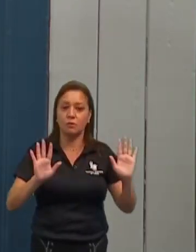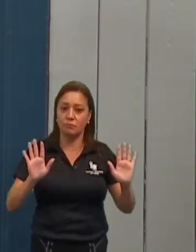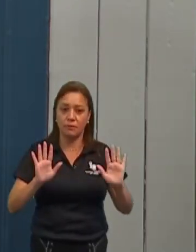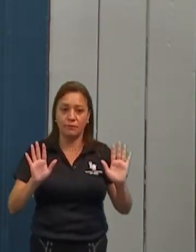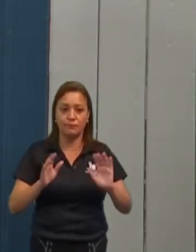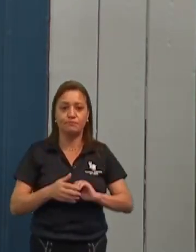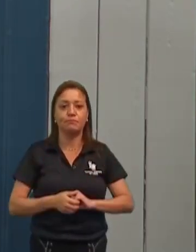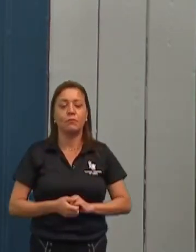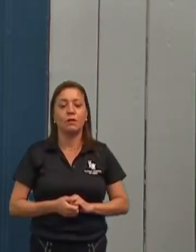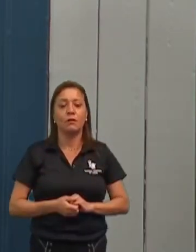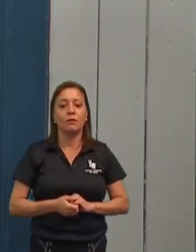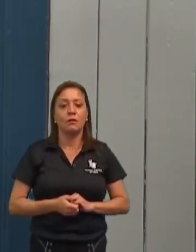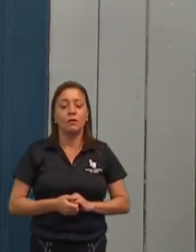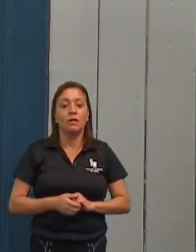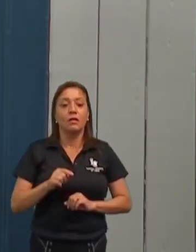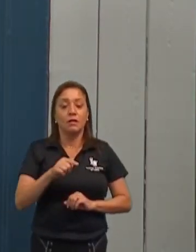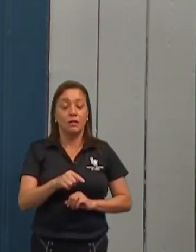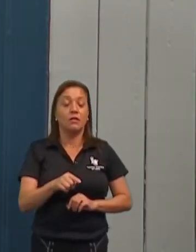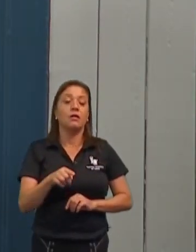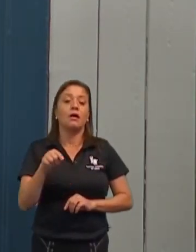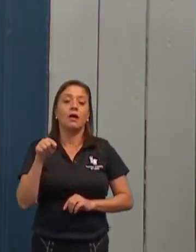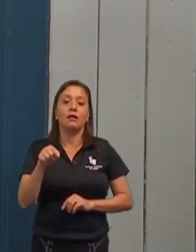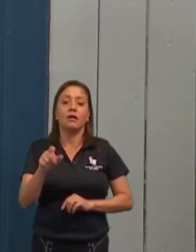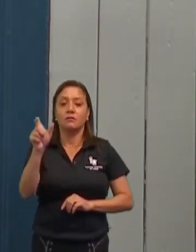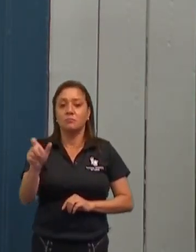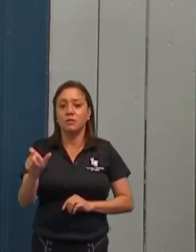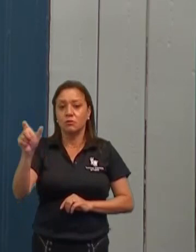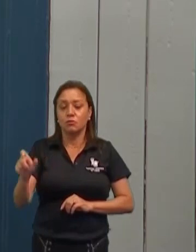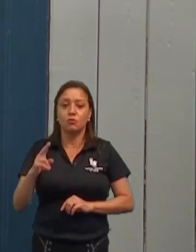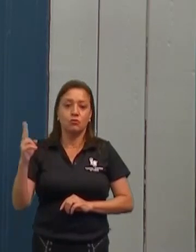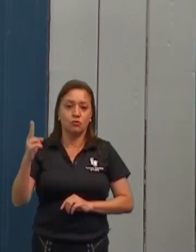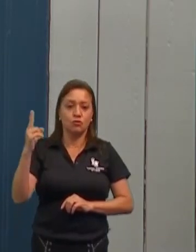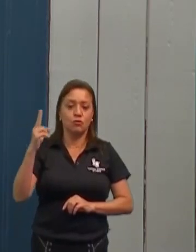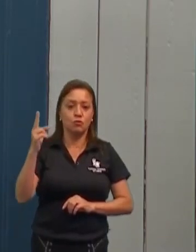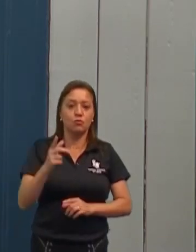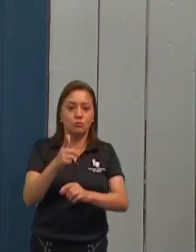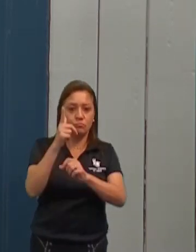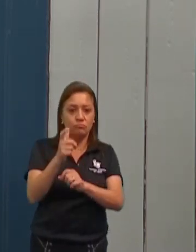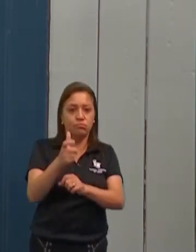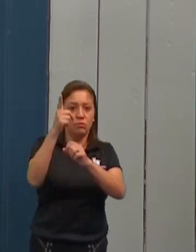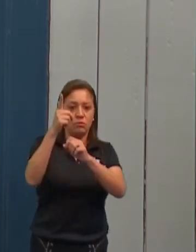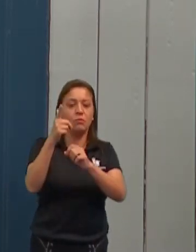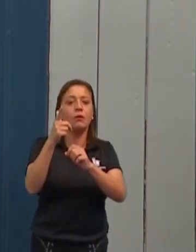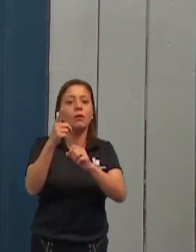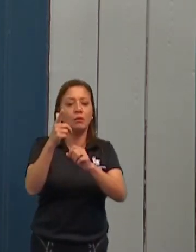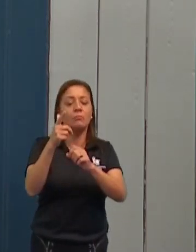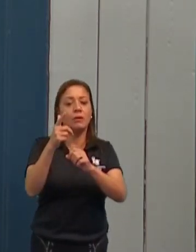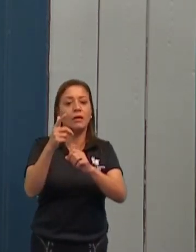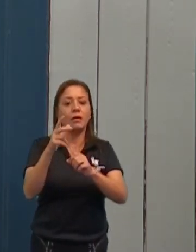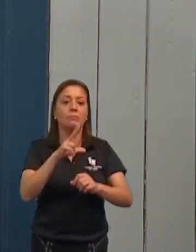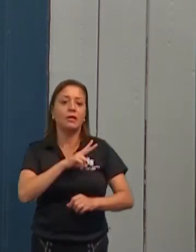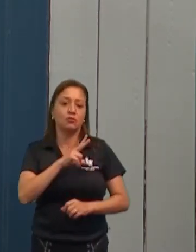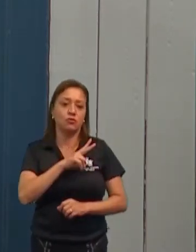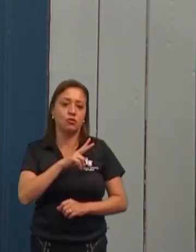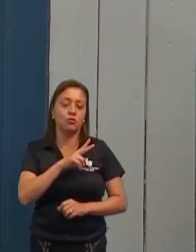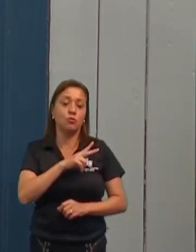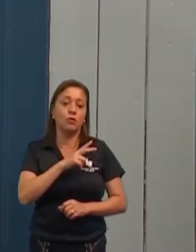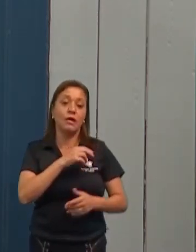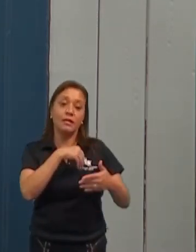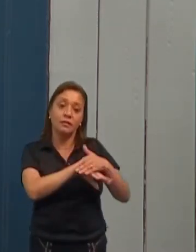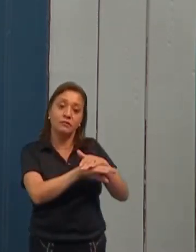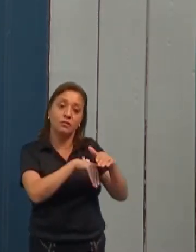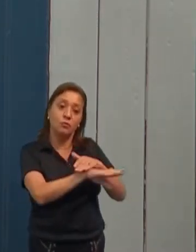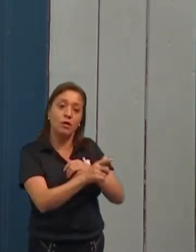congregue atiradores desportivos de nível olímpico, como também cancela todos os registros de